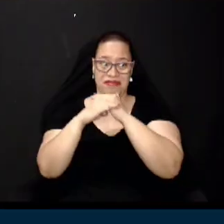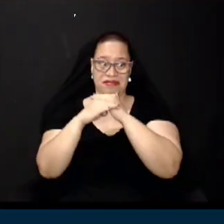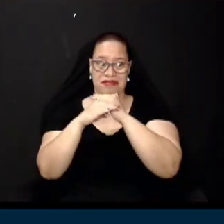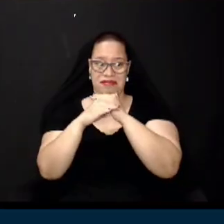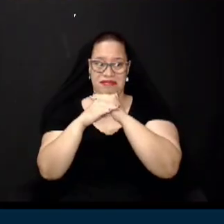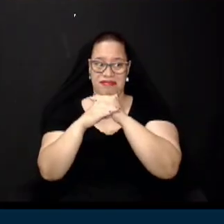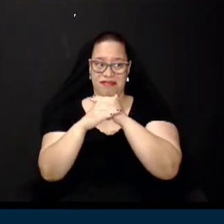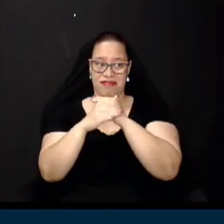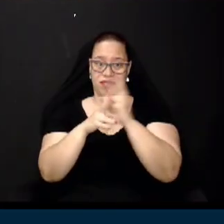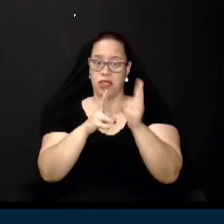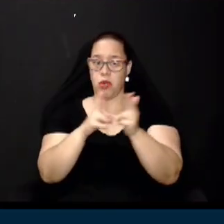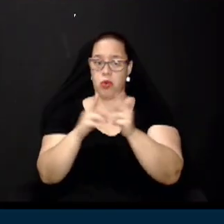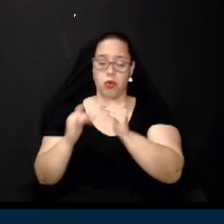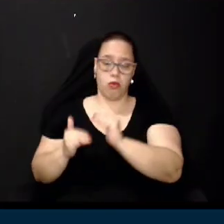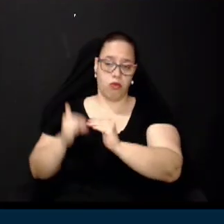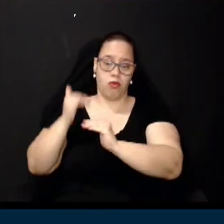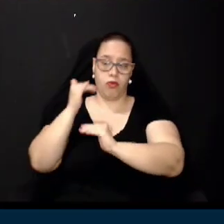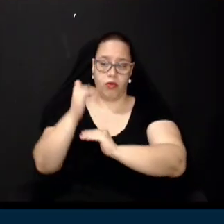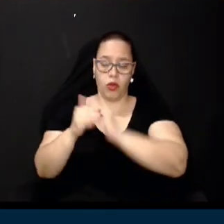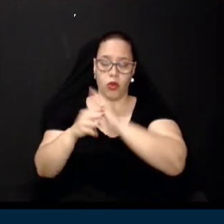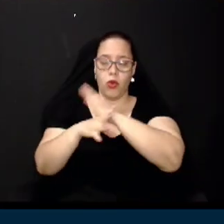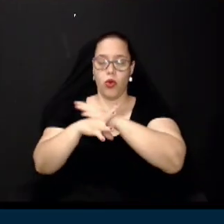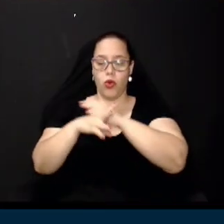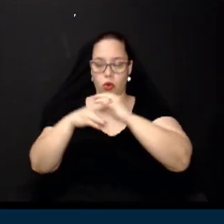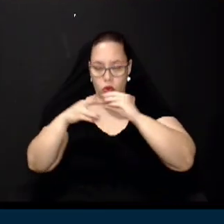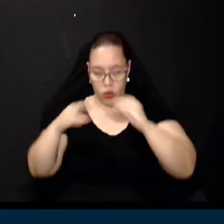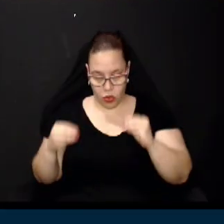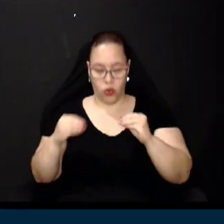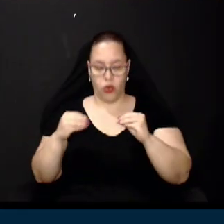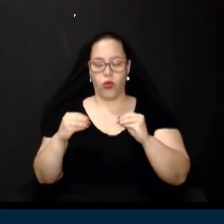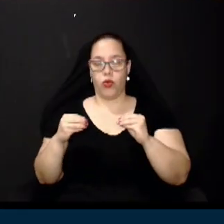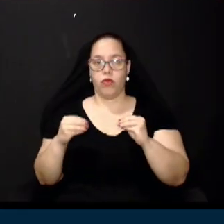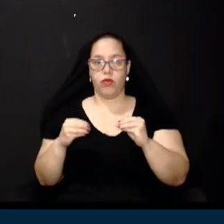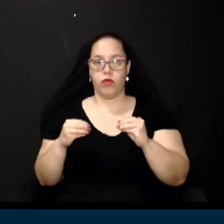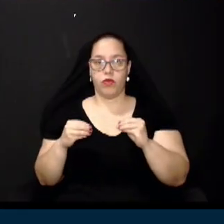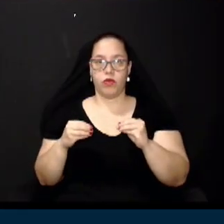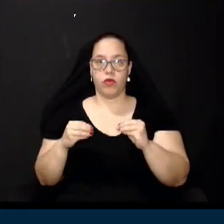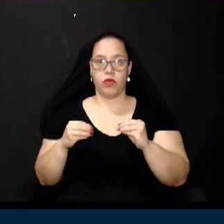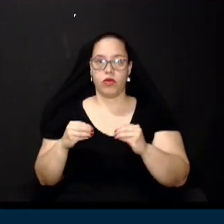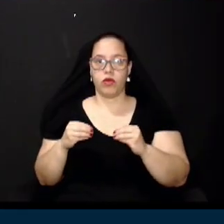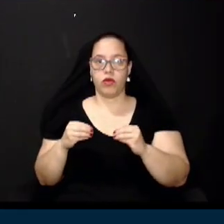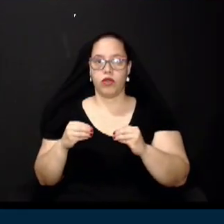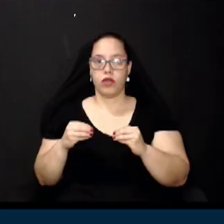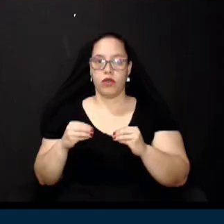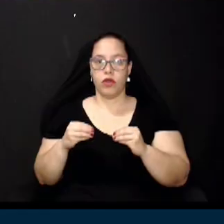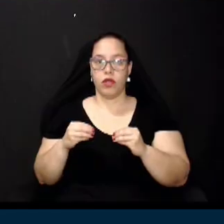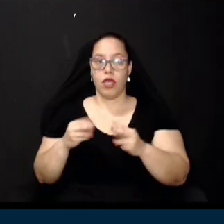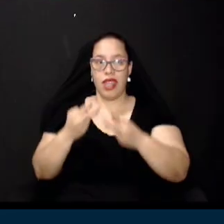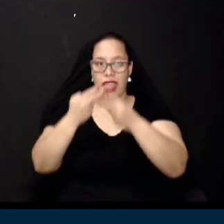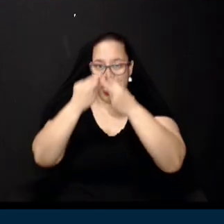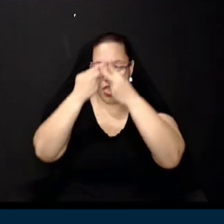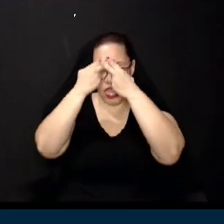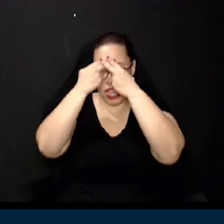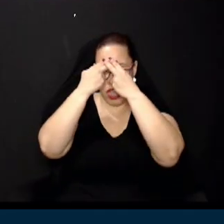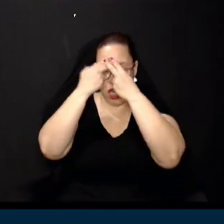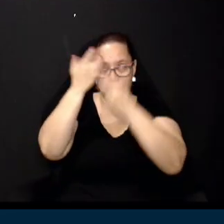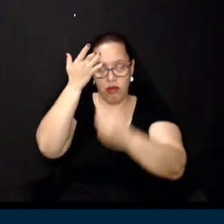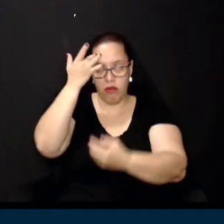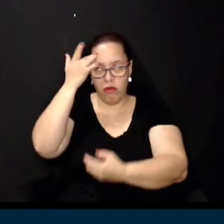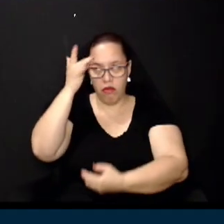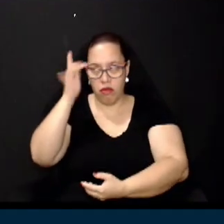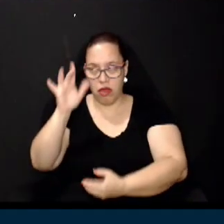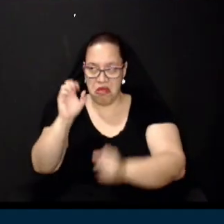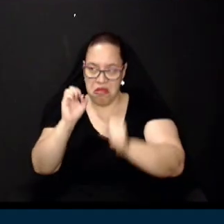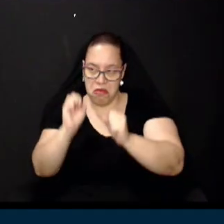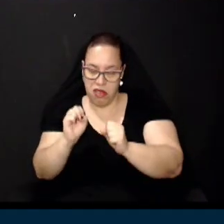mesmo processo de cura após esse, não sei se eu posso chamar trauma, né? Mais ou menos